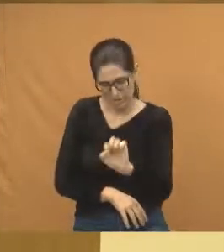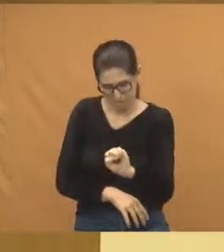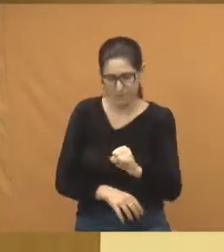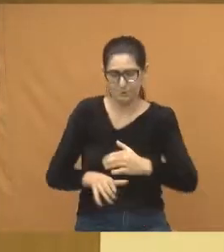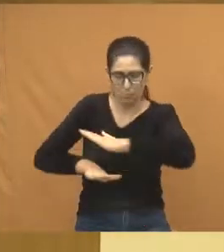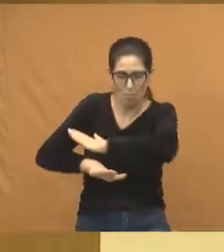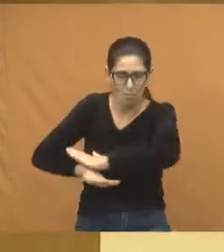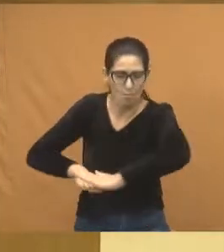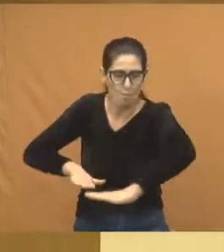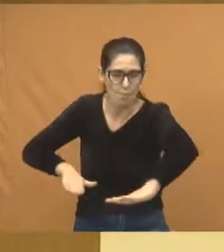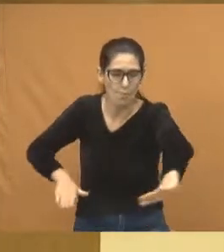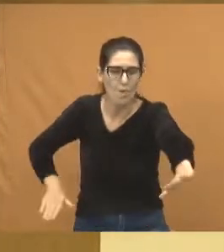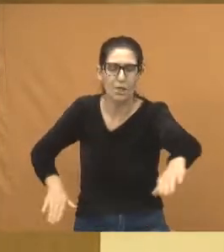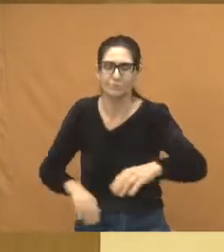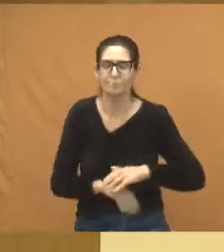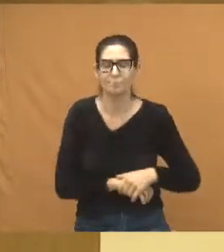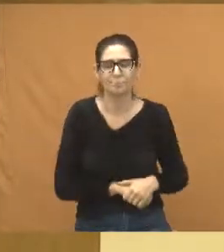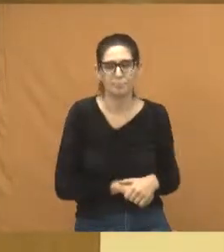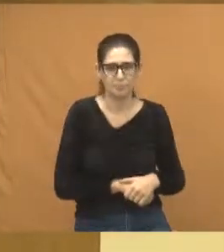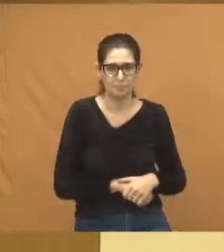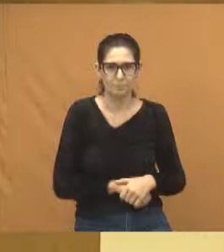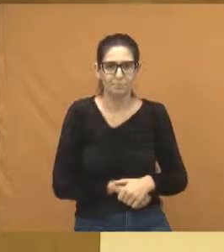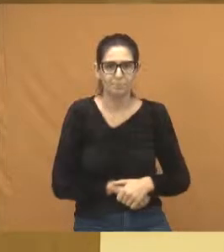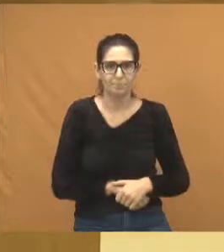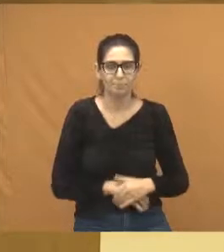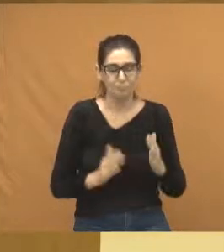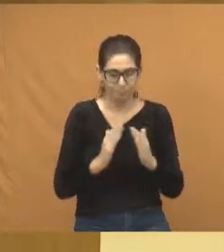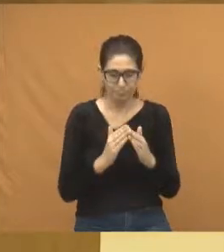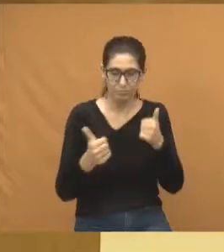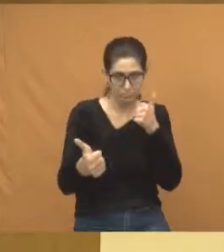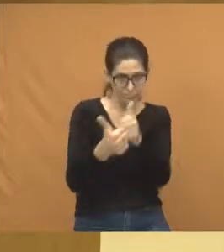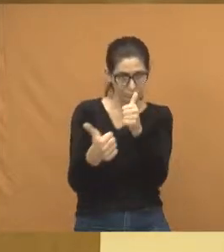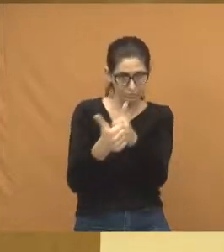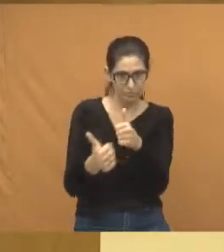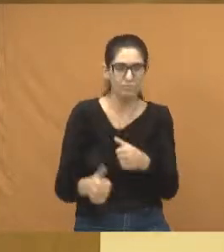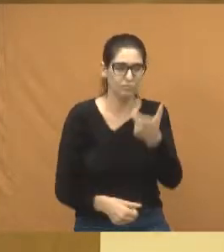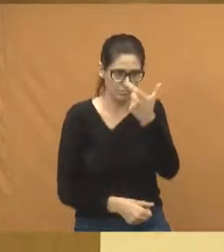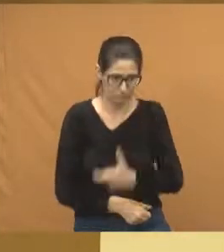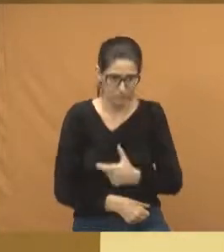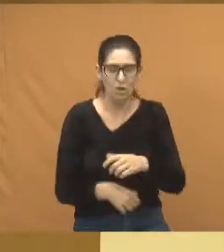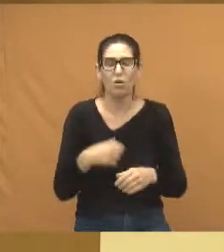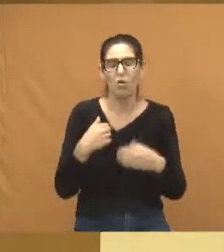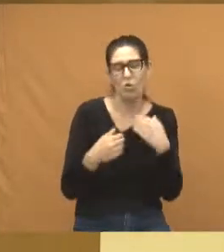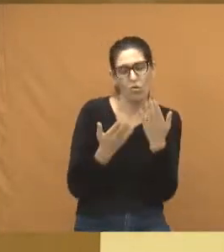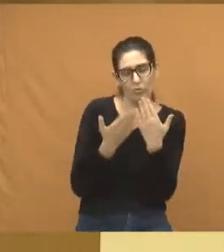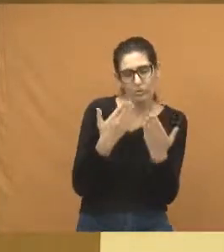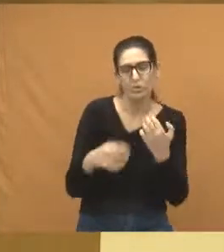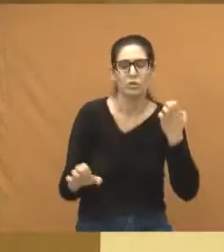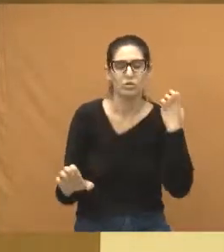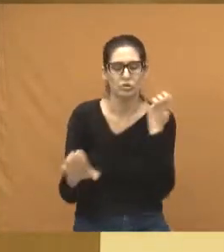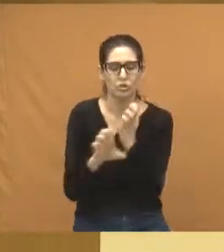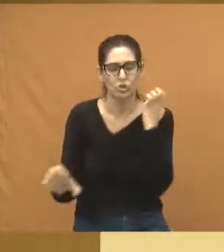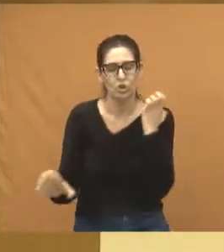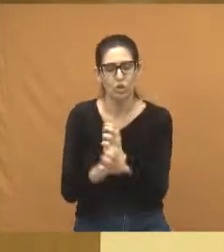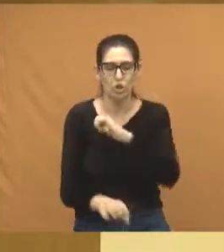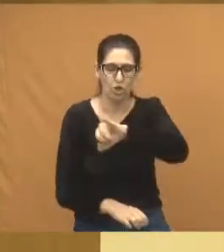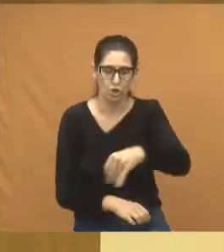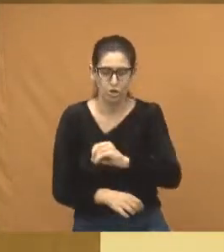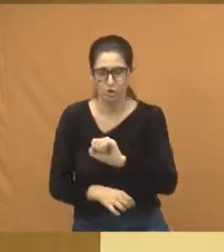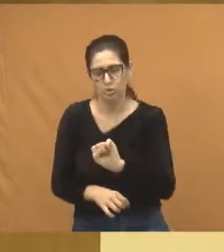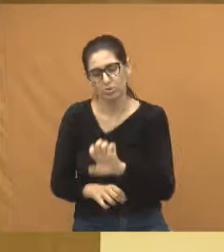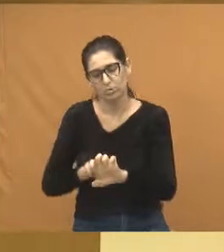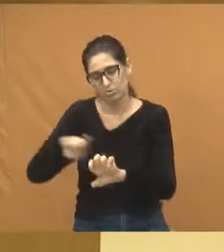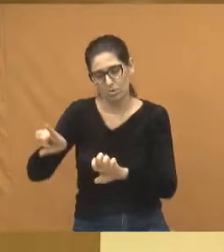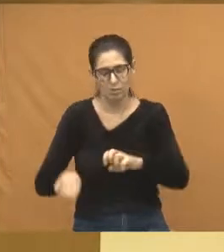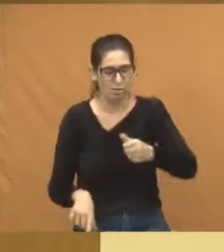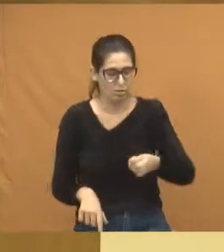Essa semana eu estive por lá e por morar ali nas proximidades, eu conversei com o engenheiro ali, o José Antônio, se não me falha a memória,